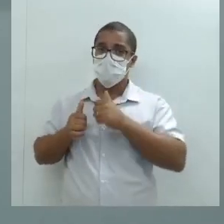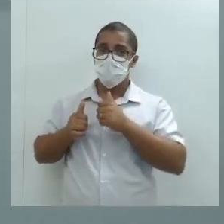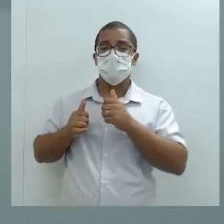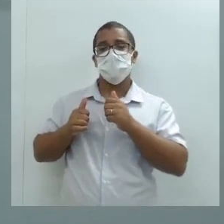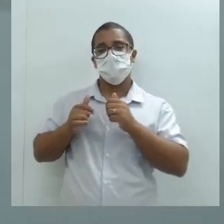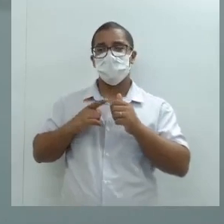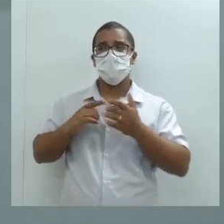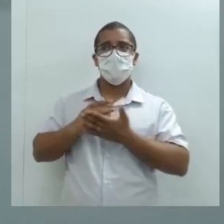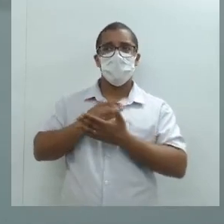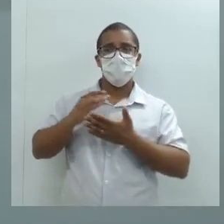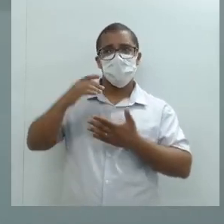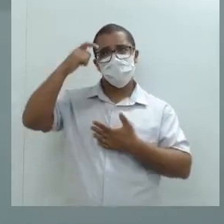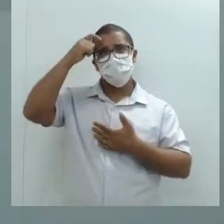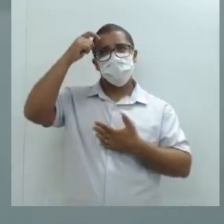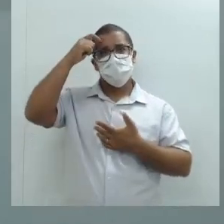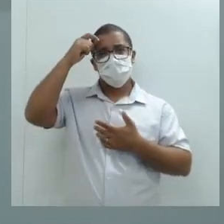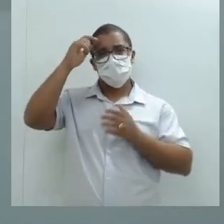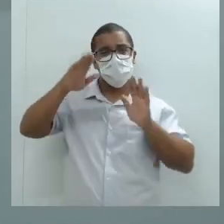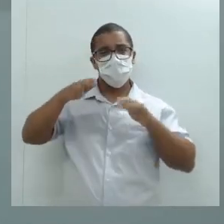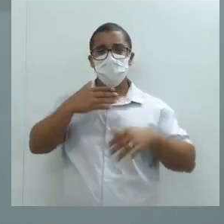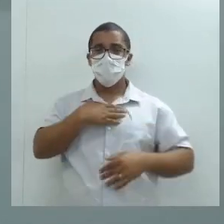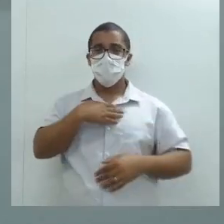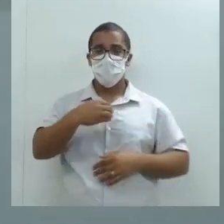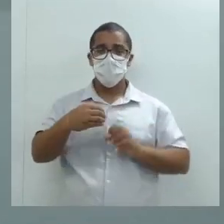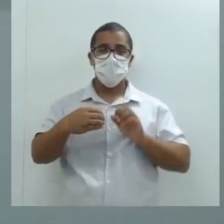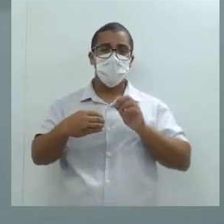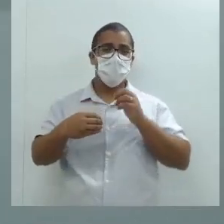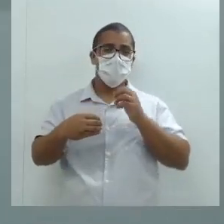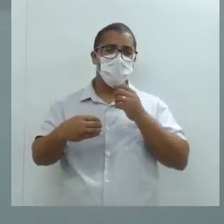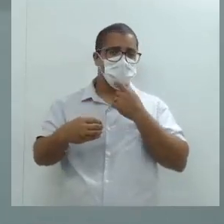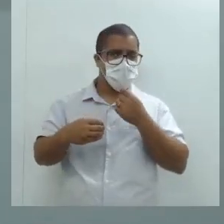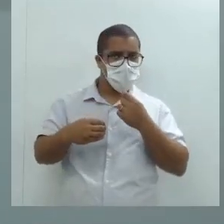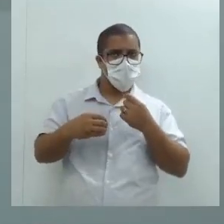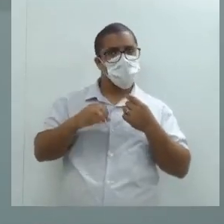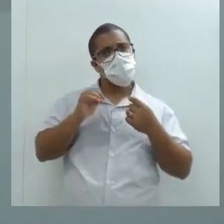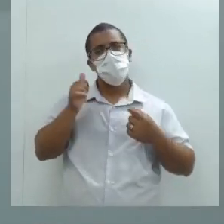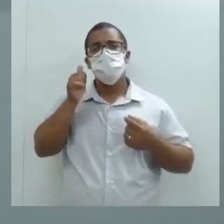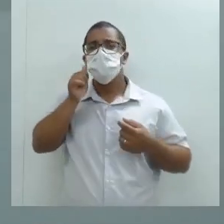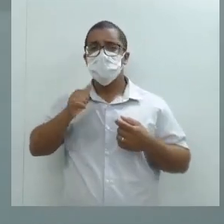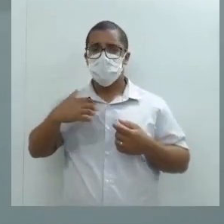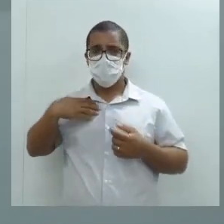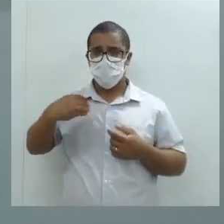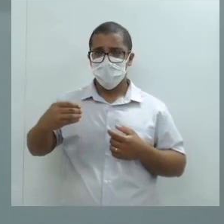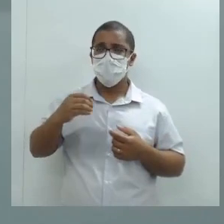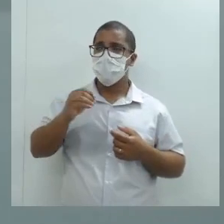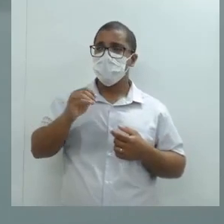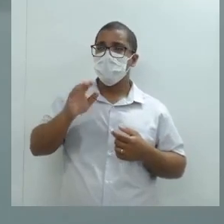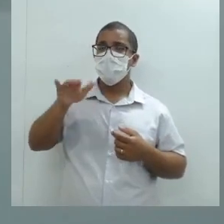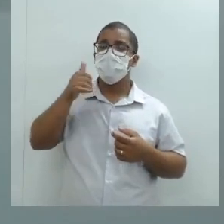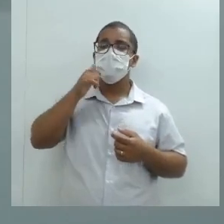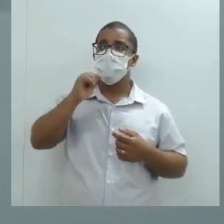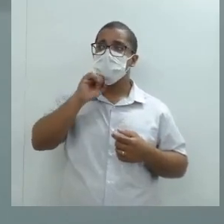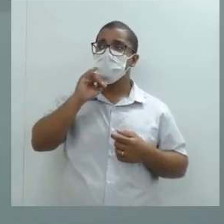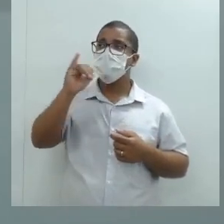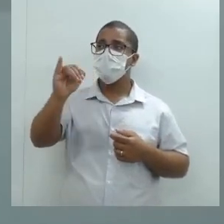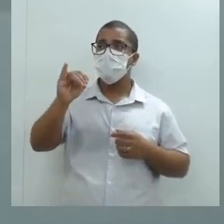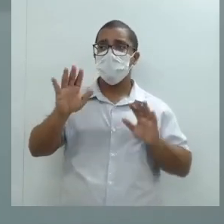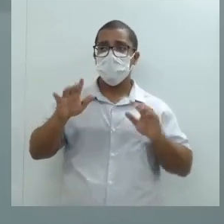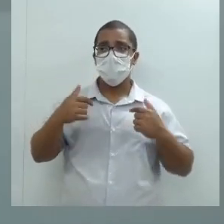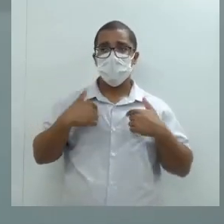coisa psicológica em que o filho ou a filha tem que chegar para a mãe e tem que dizer para a mãe, mãe, eu não